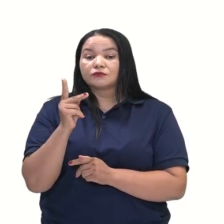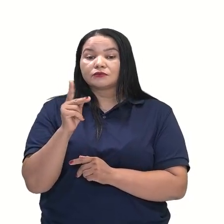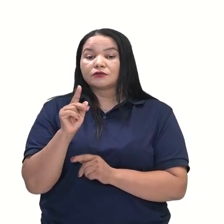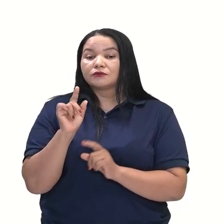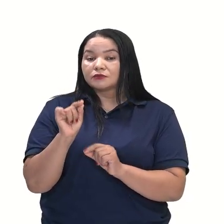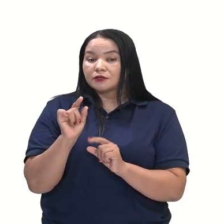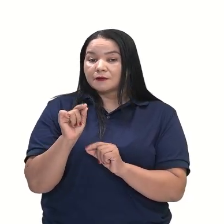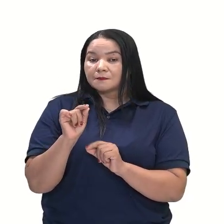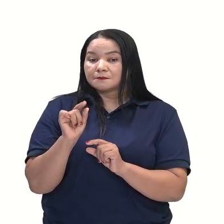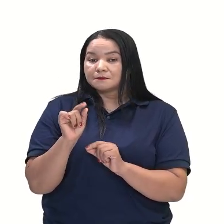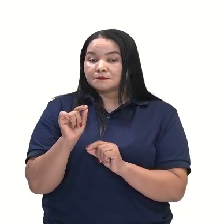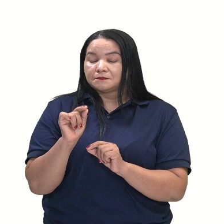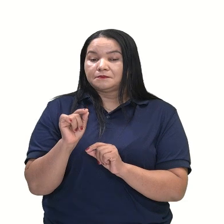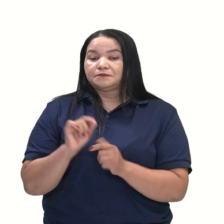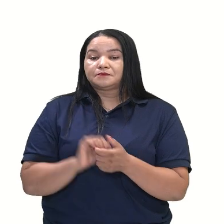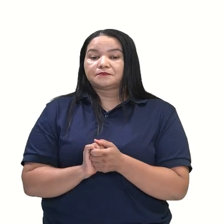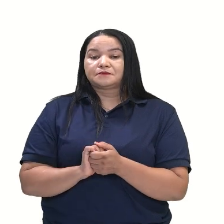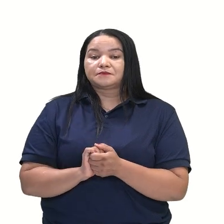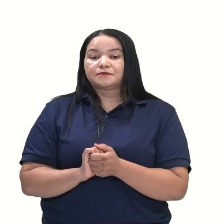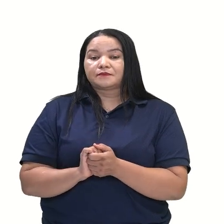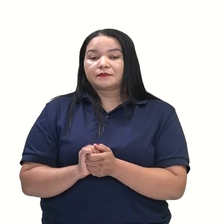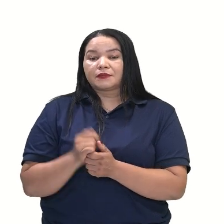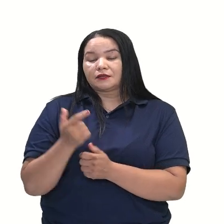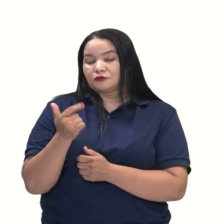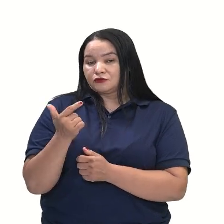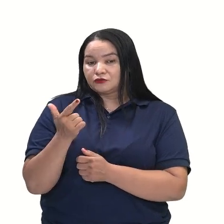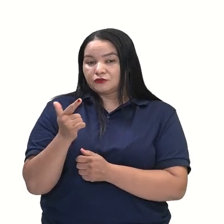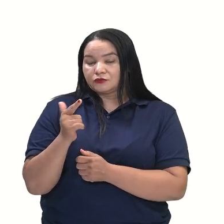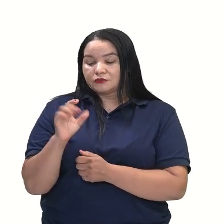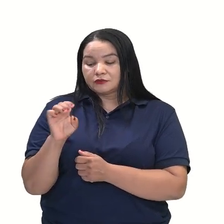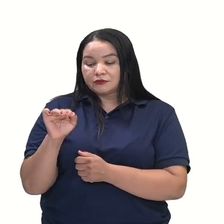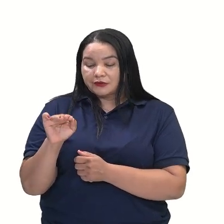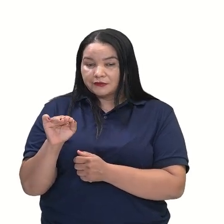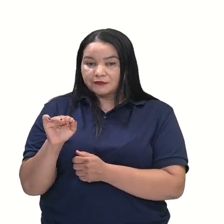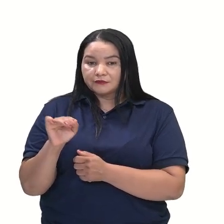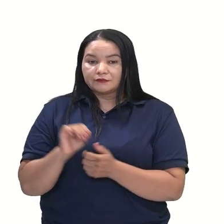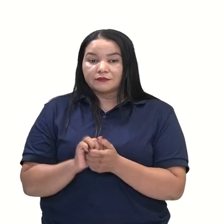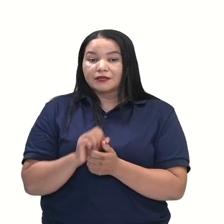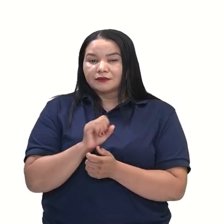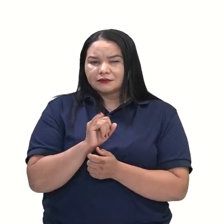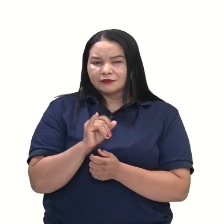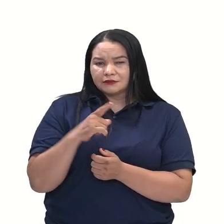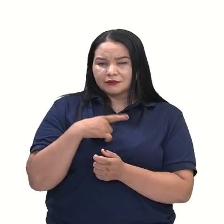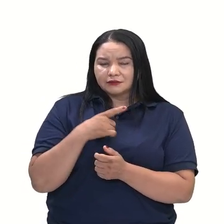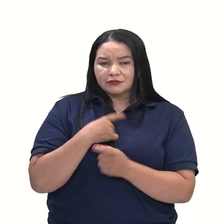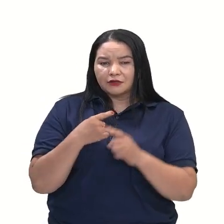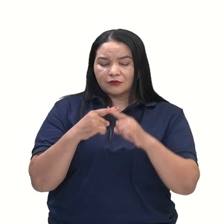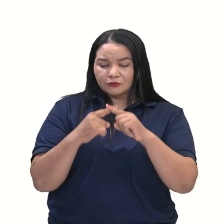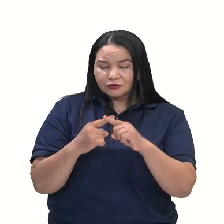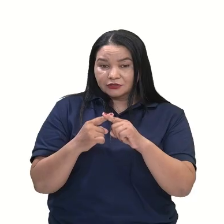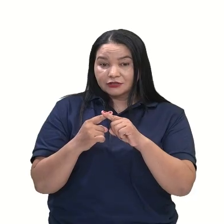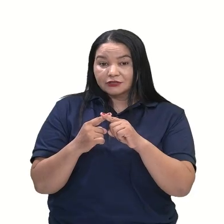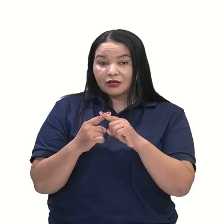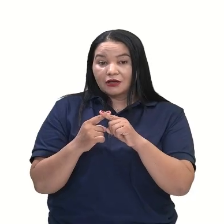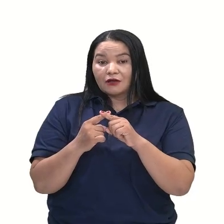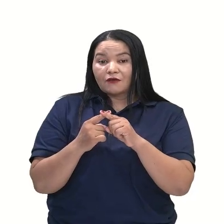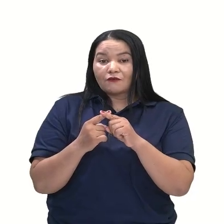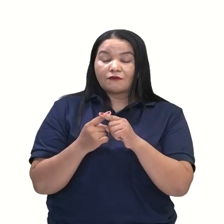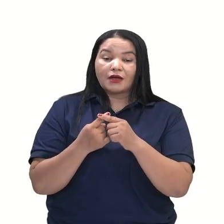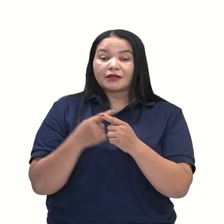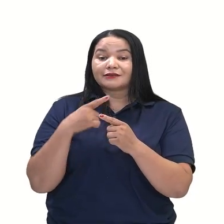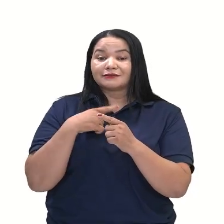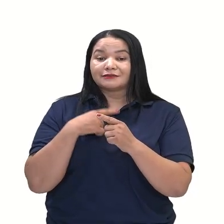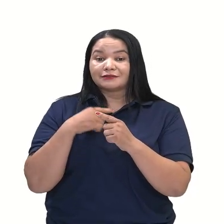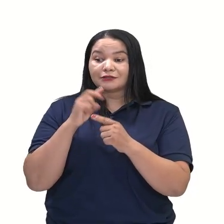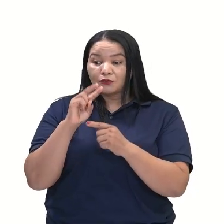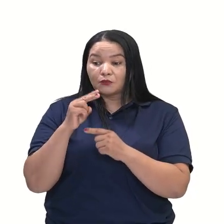centímetros, não esqueça. E a nossa altura, 12 centímetros. Se eu tenho uma multiplicação e no meio dessa multiplicação eu tenho